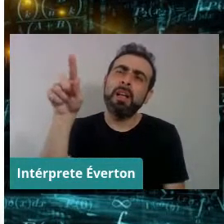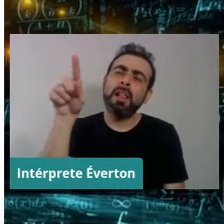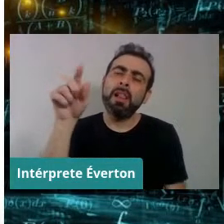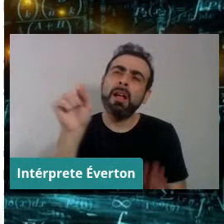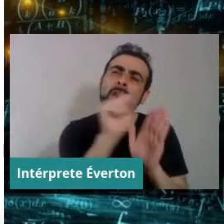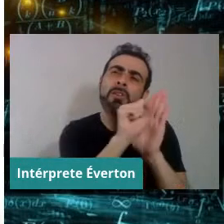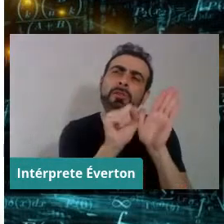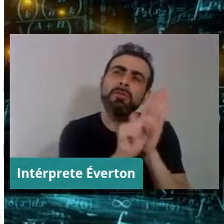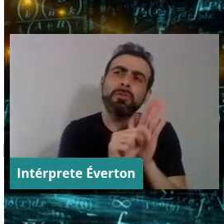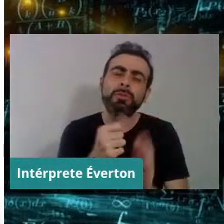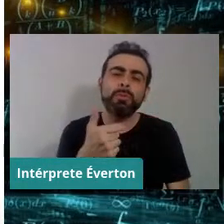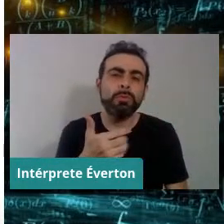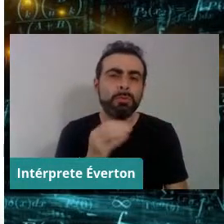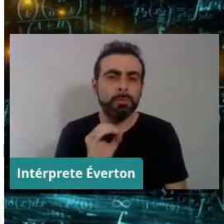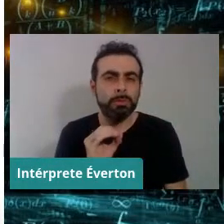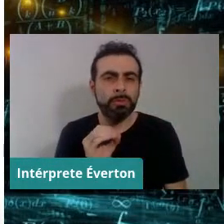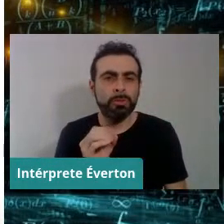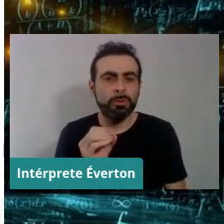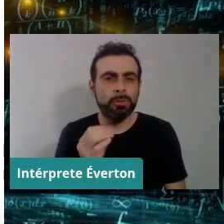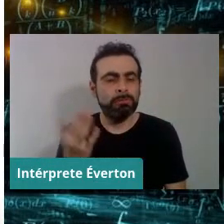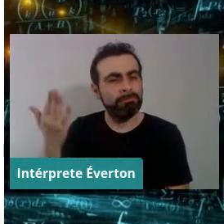XX, no século passado.